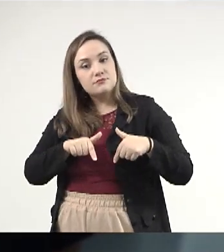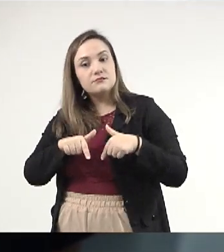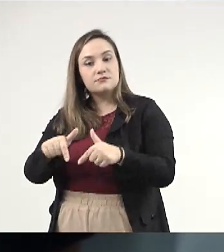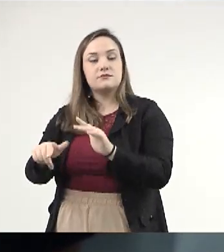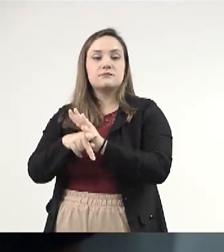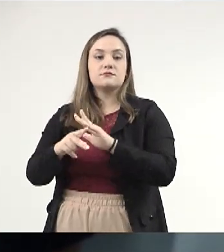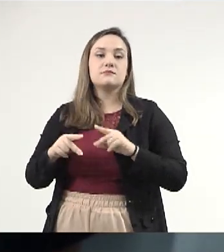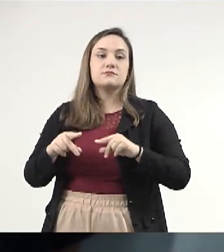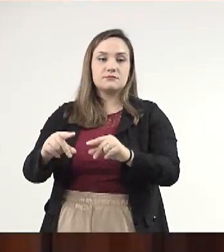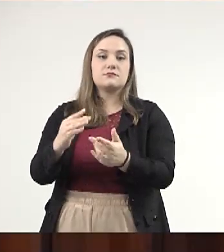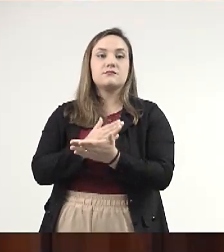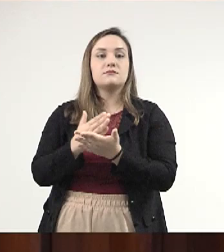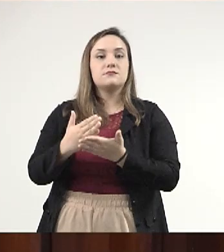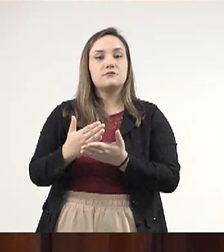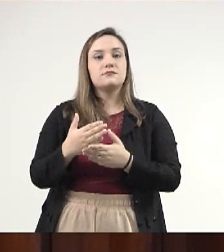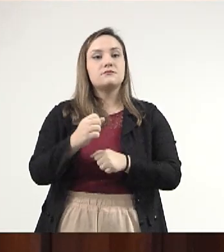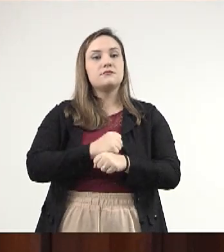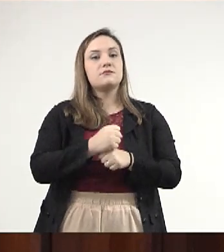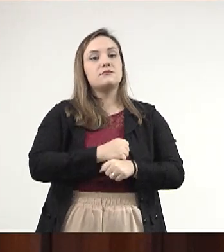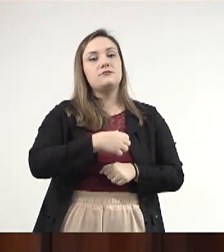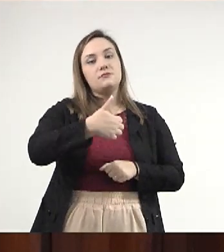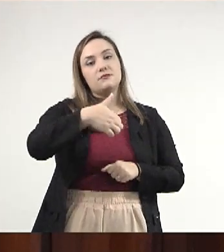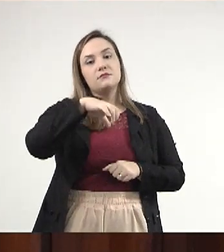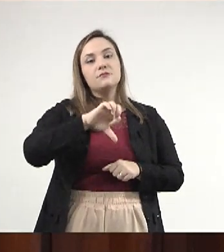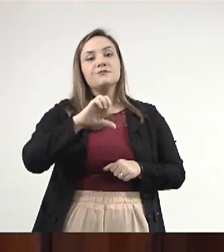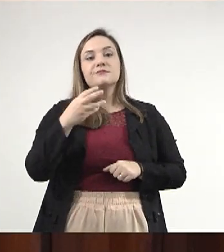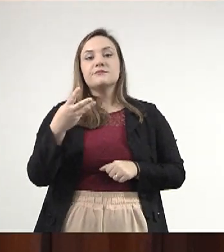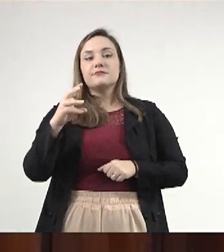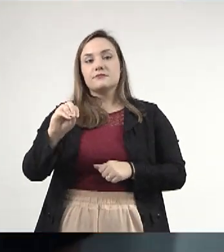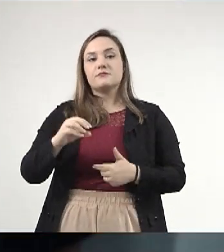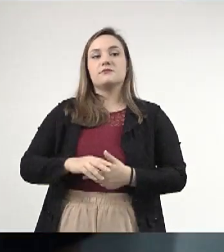se inicia em 1930. Em